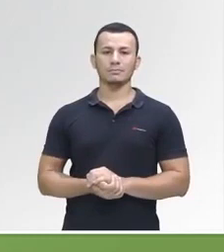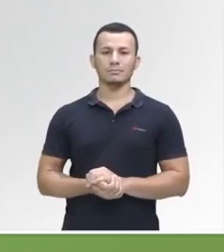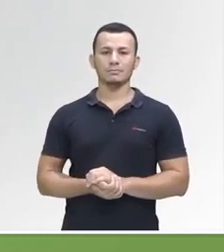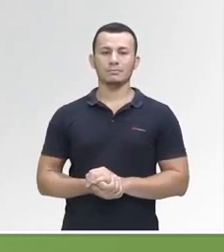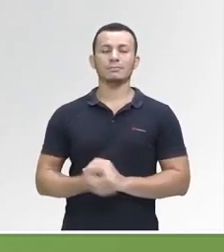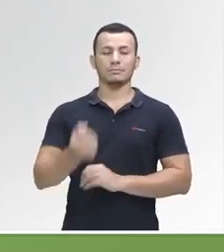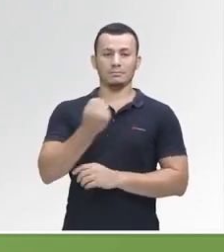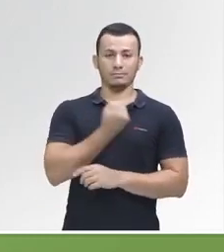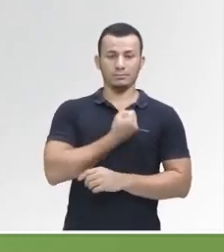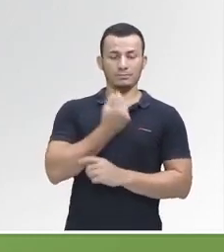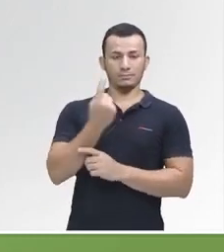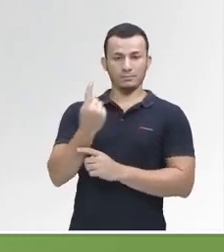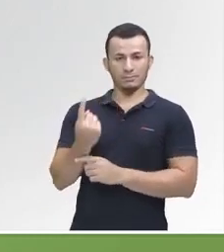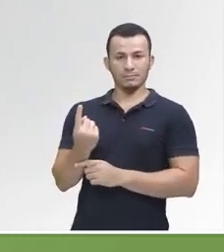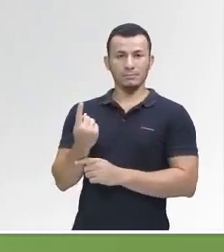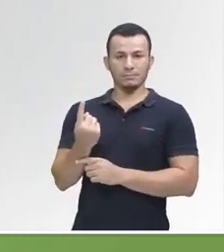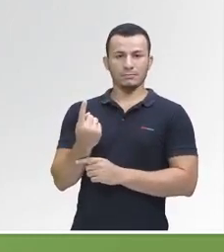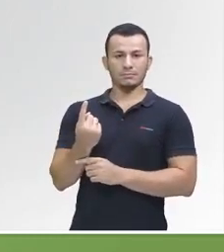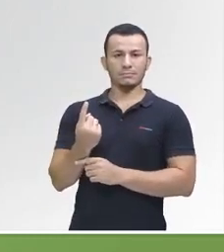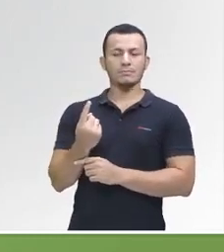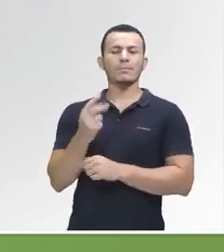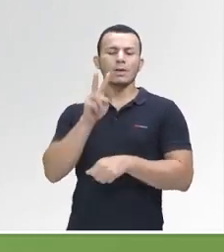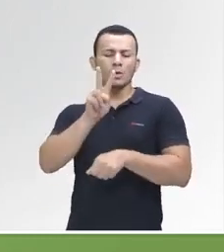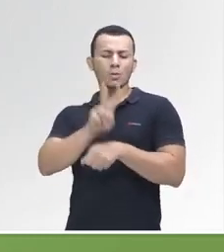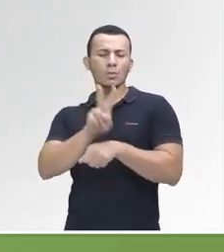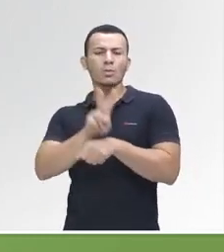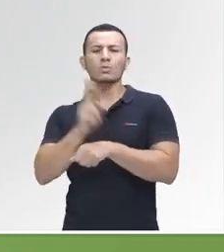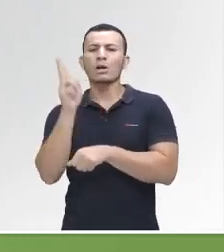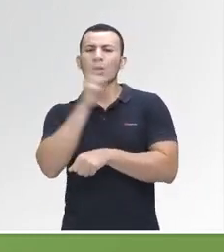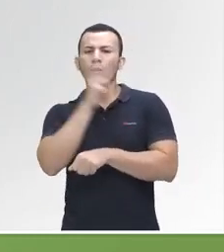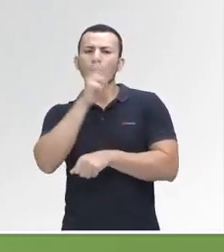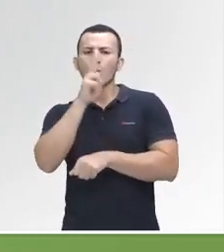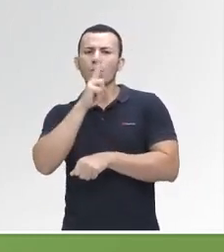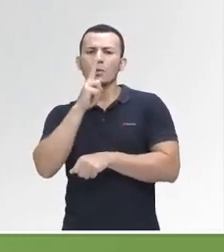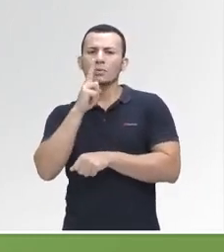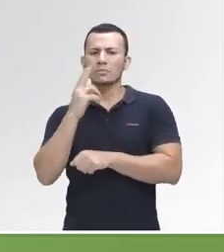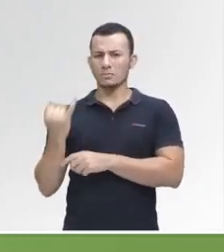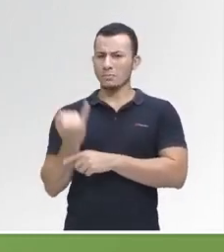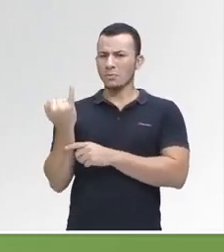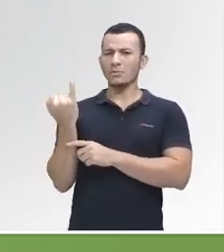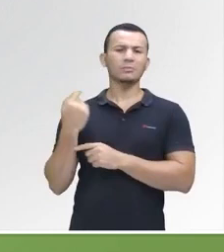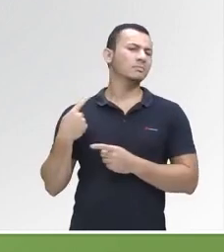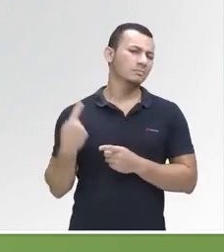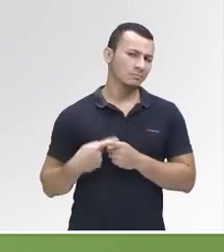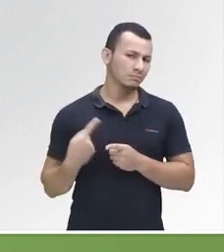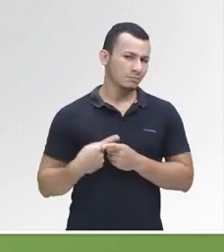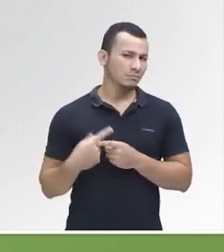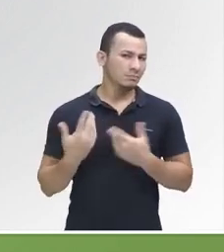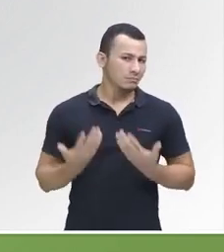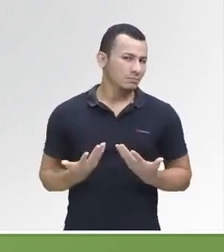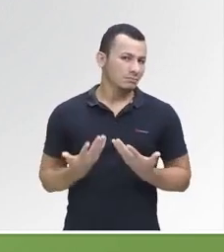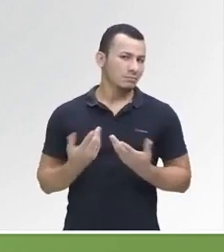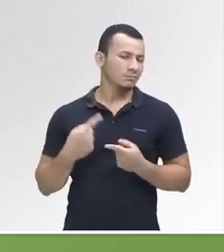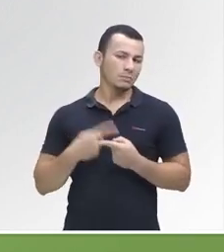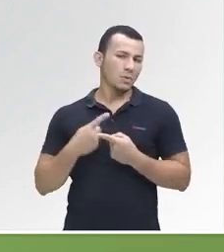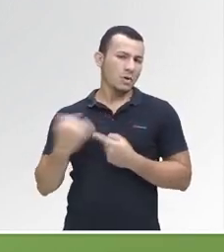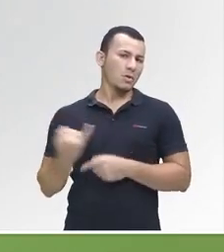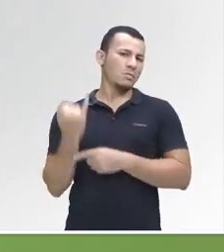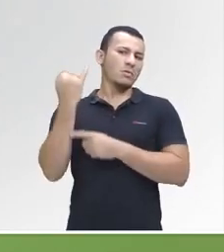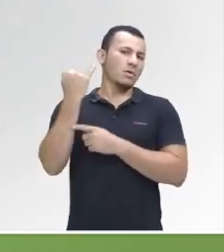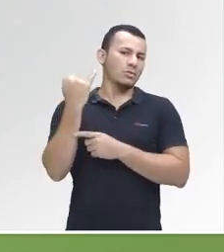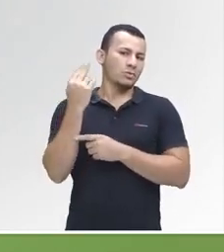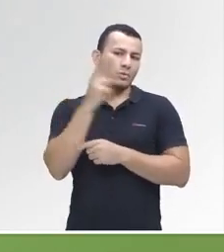Questão 1. Por que os primeiros socorros são importantes? Vamos ver aqui por que eles são tão